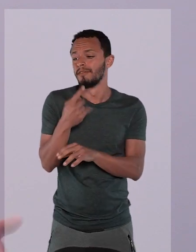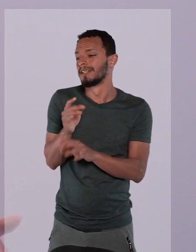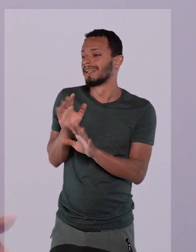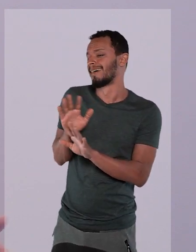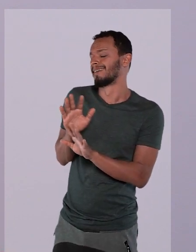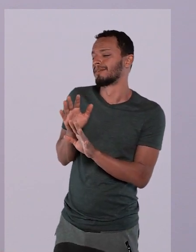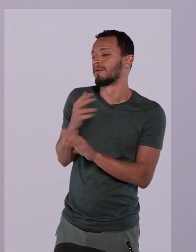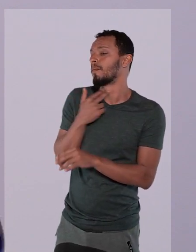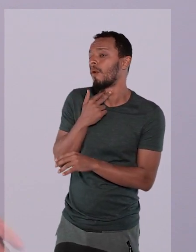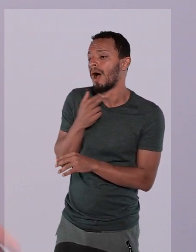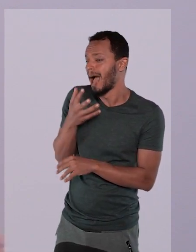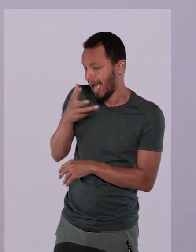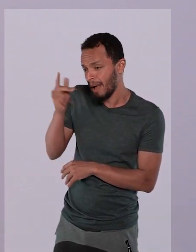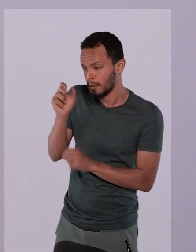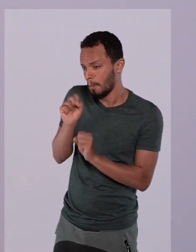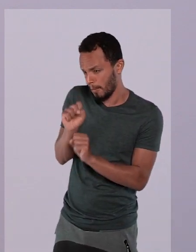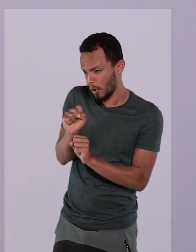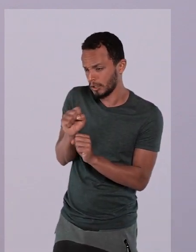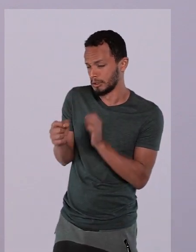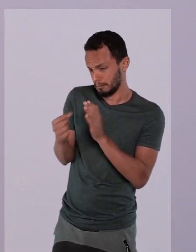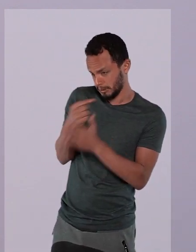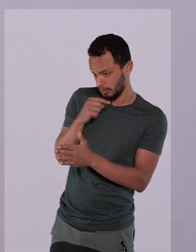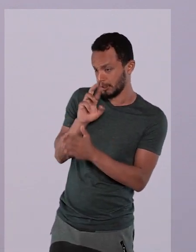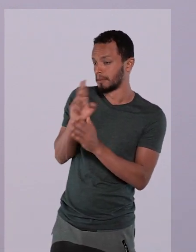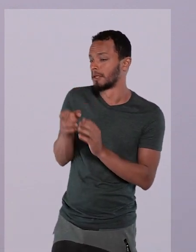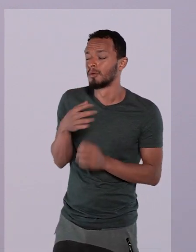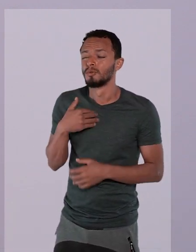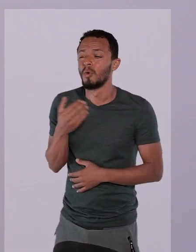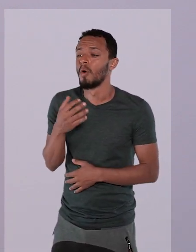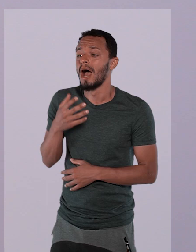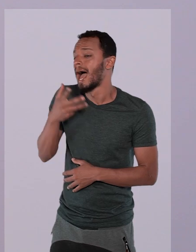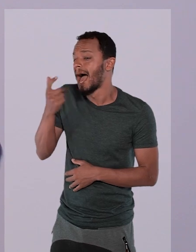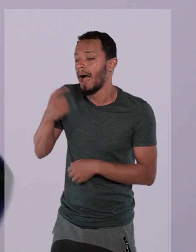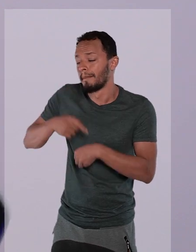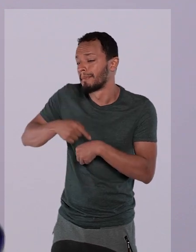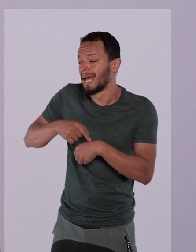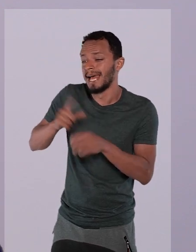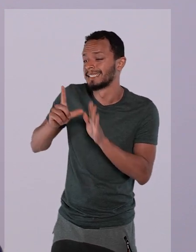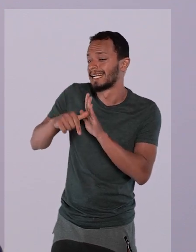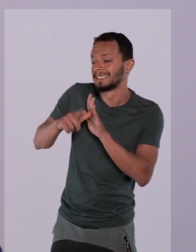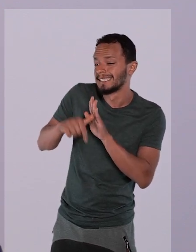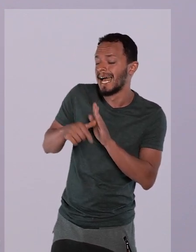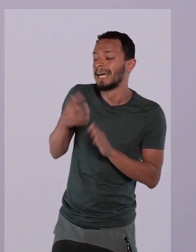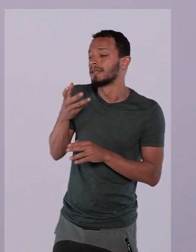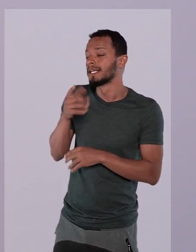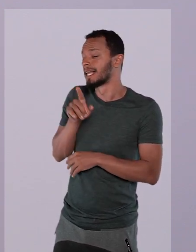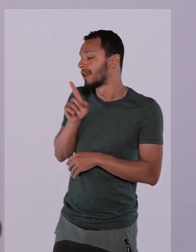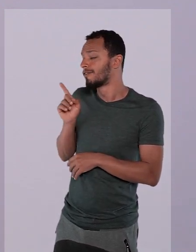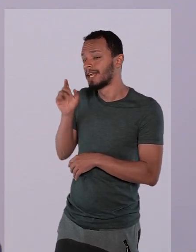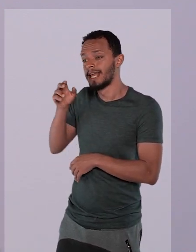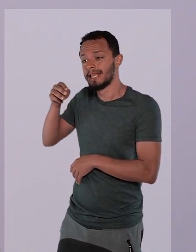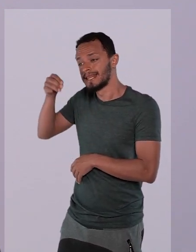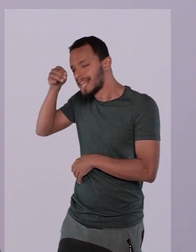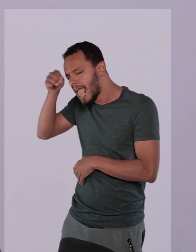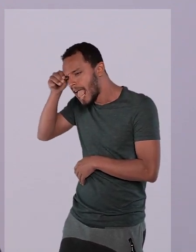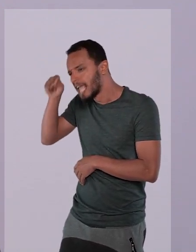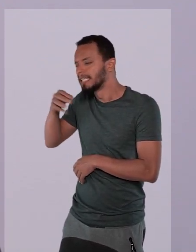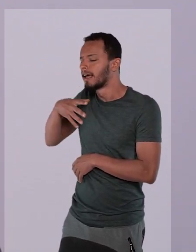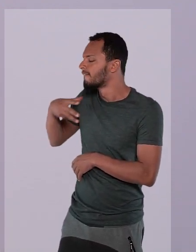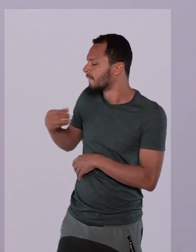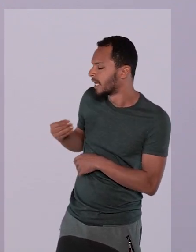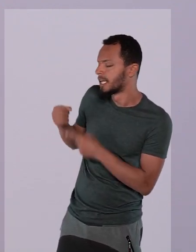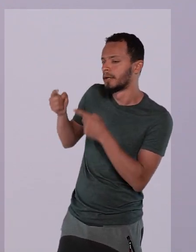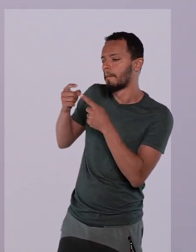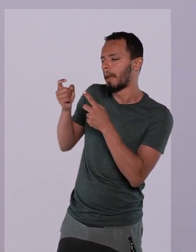mas rápido, tá? Porque eu estou com pressa, estou cansada, ainda quero ver minha sobrinha neta, que é minha filhada e tal. Aí